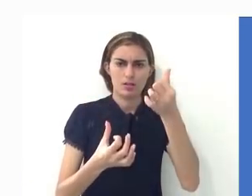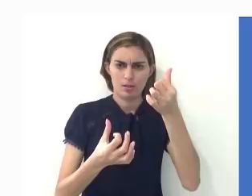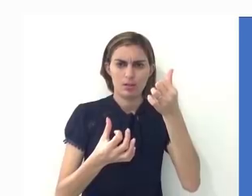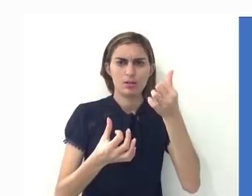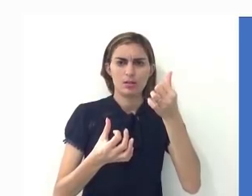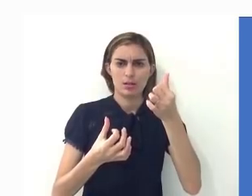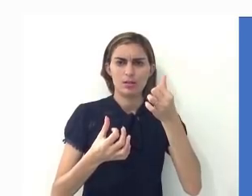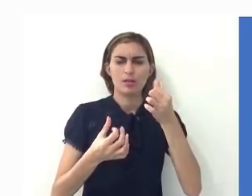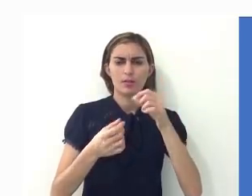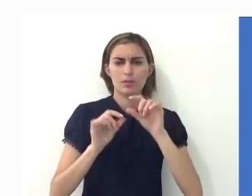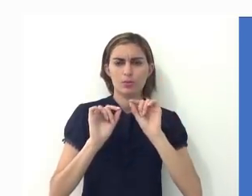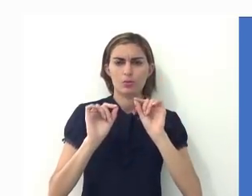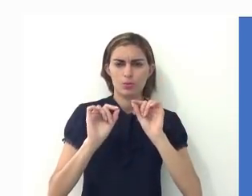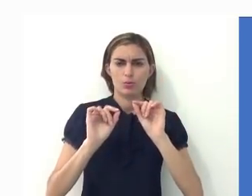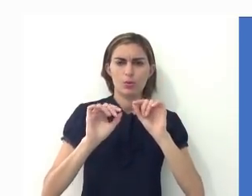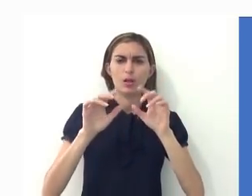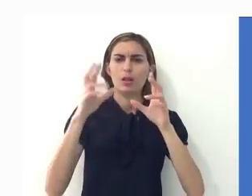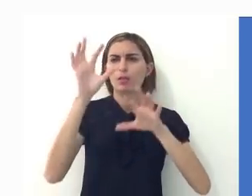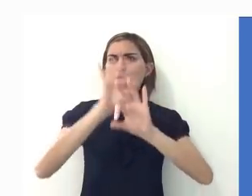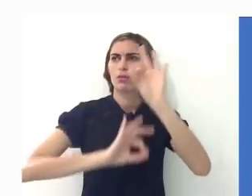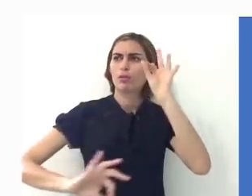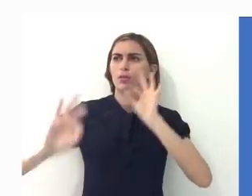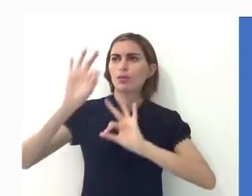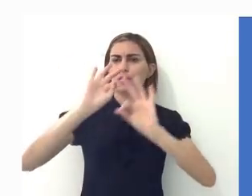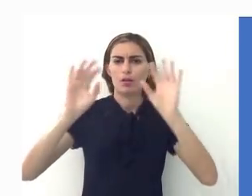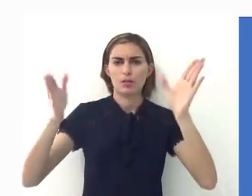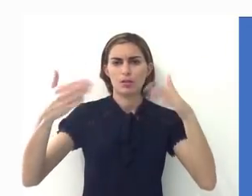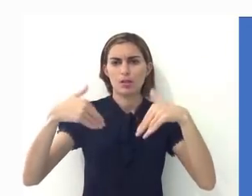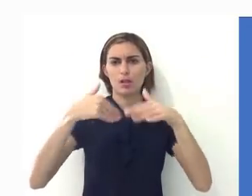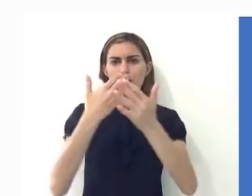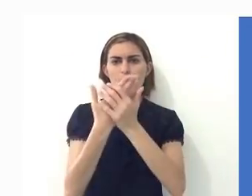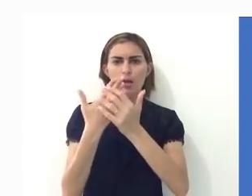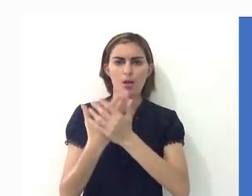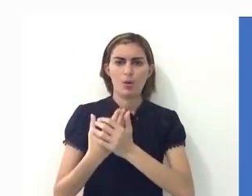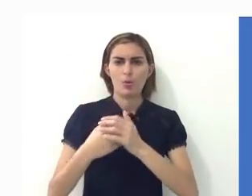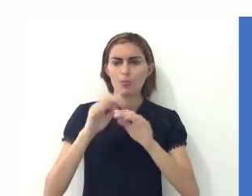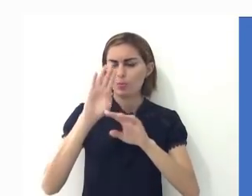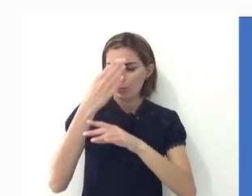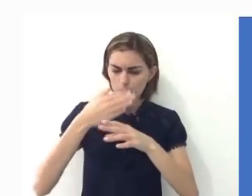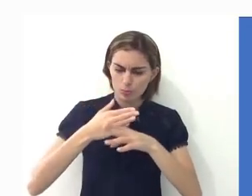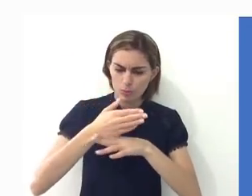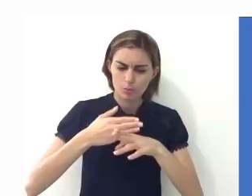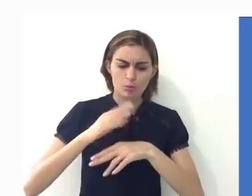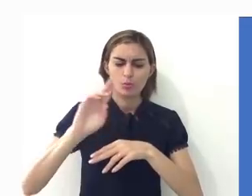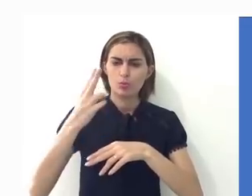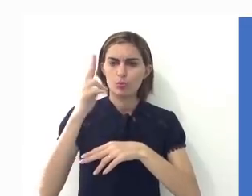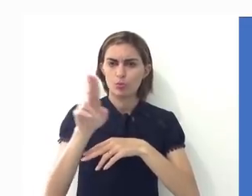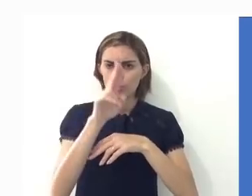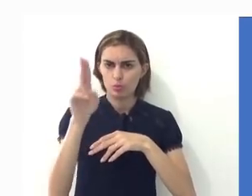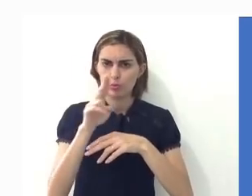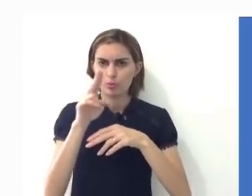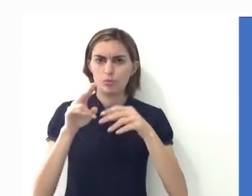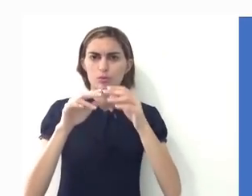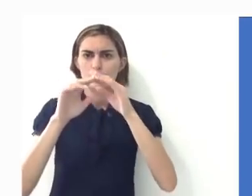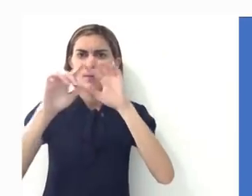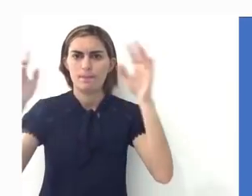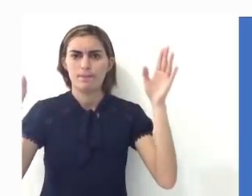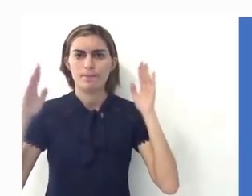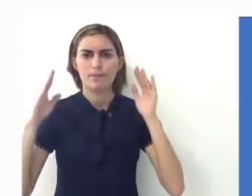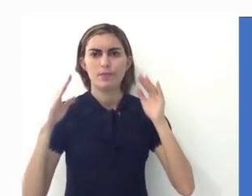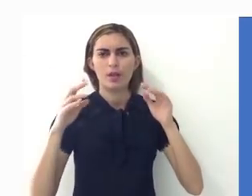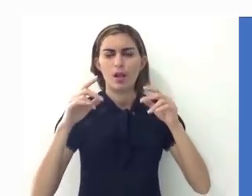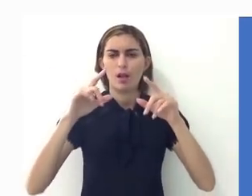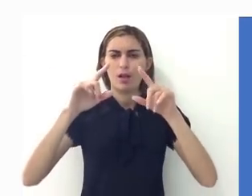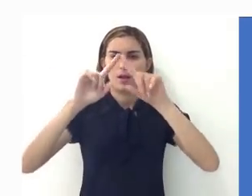um cesto de lixo que comportará um ambiente decorativo de uma sala de aula, um marceneiro utilizará para as